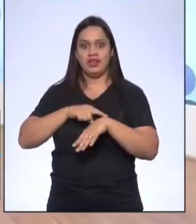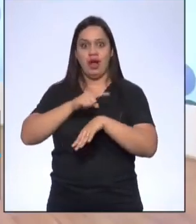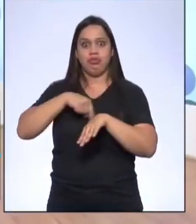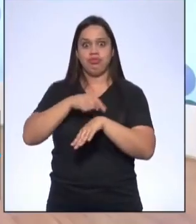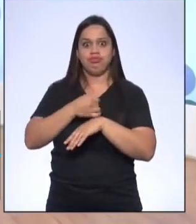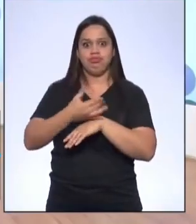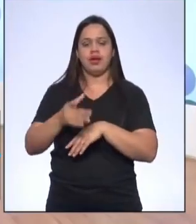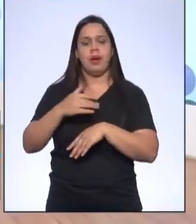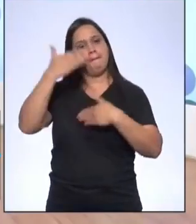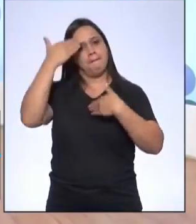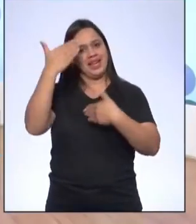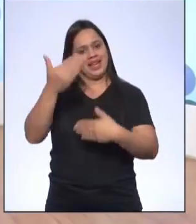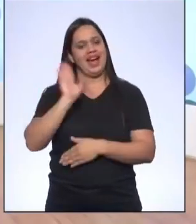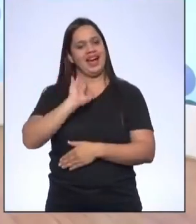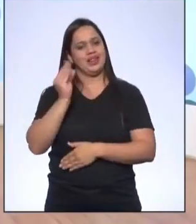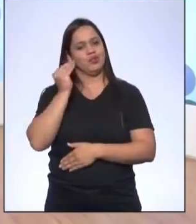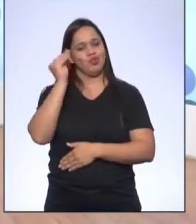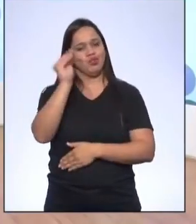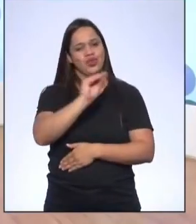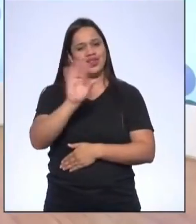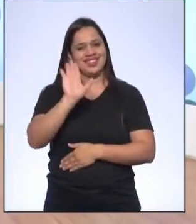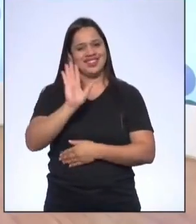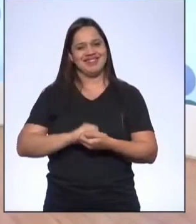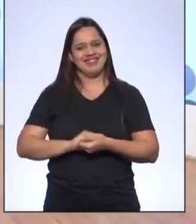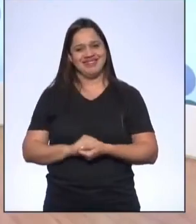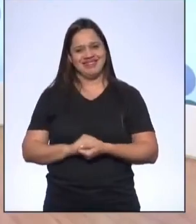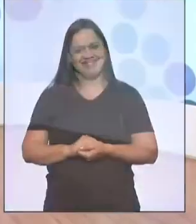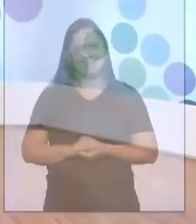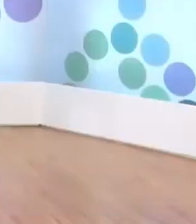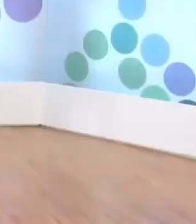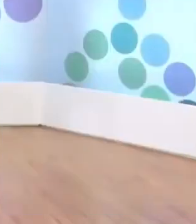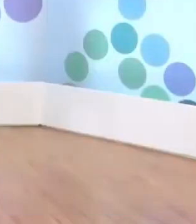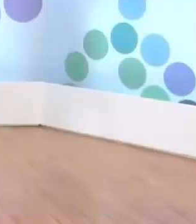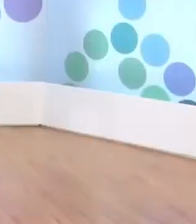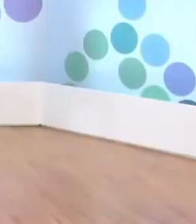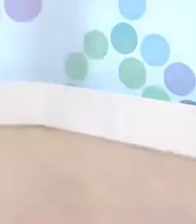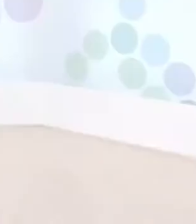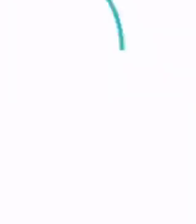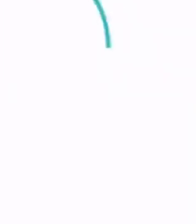Muito obrigada, gente. Beijos e até mais. Até mais.